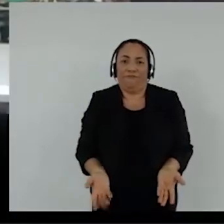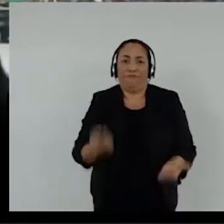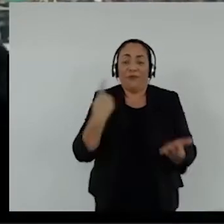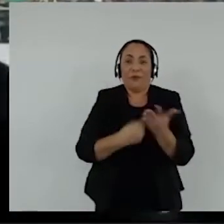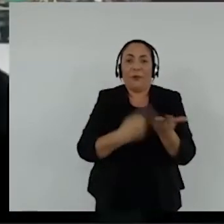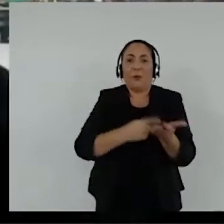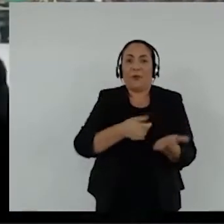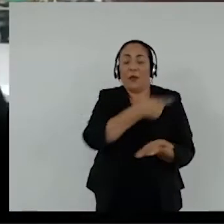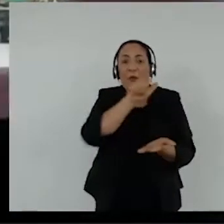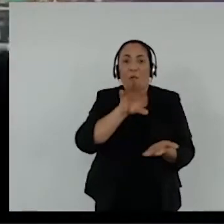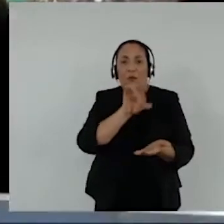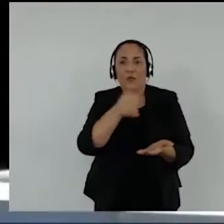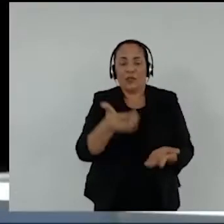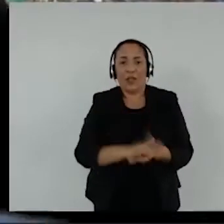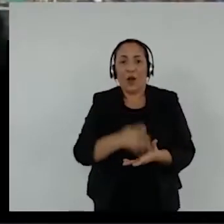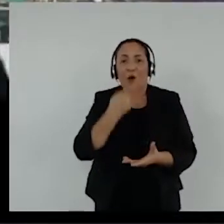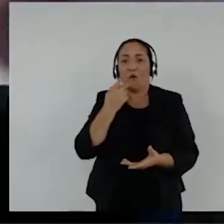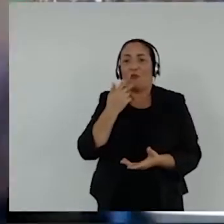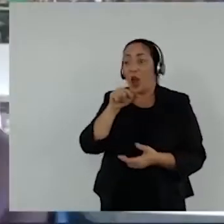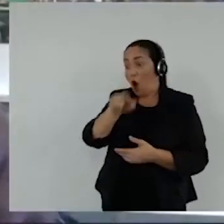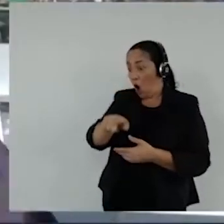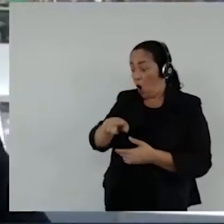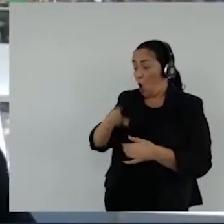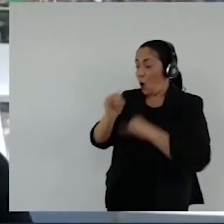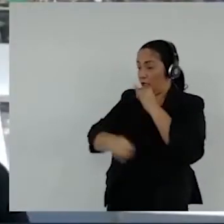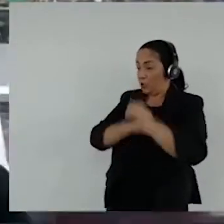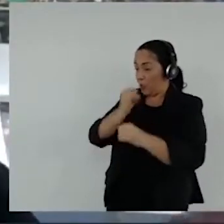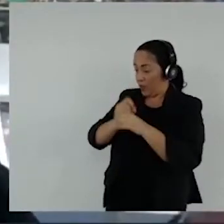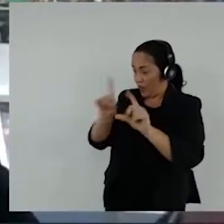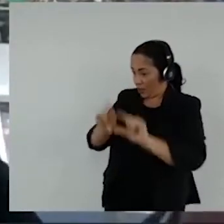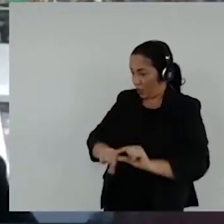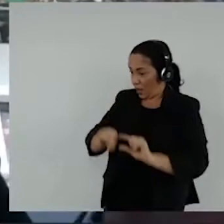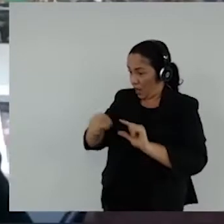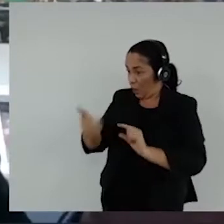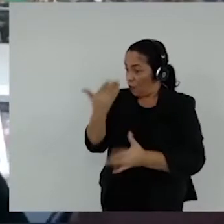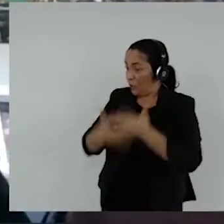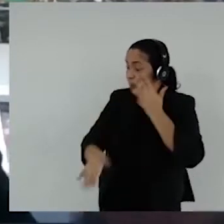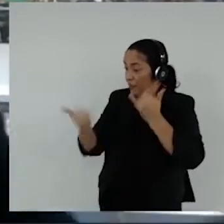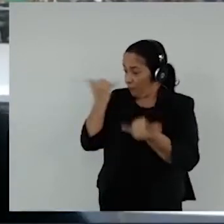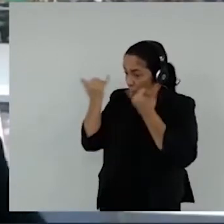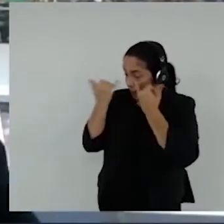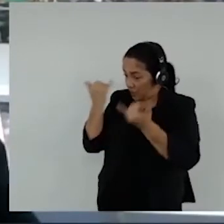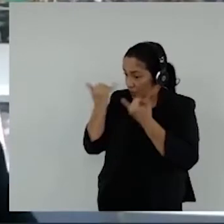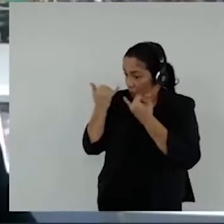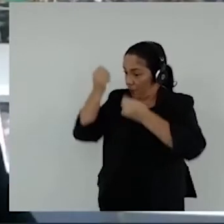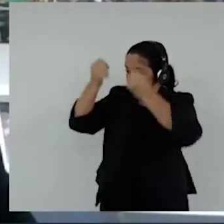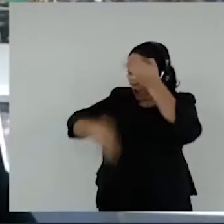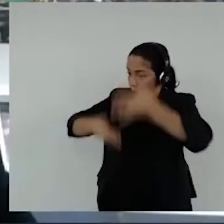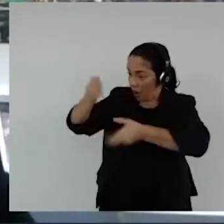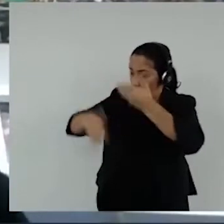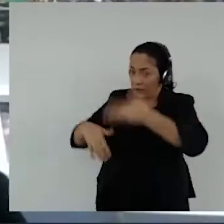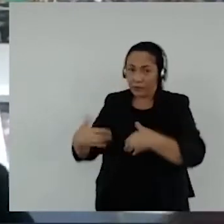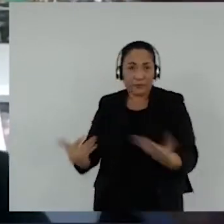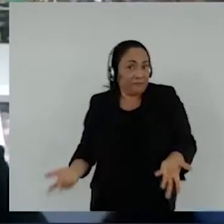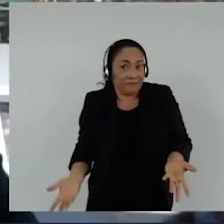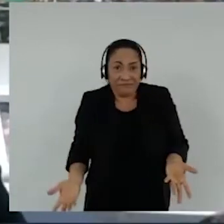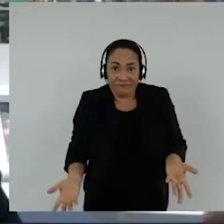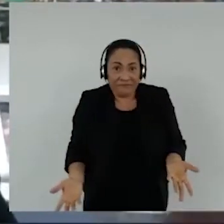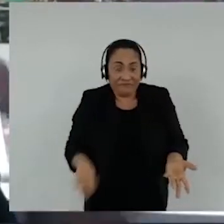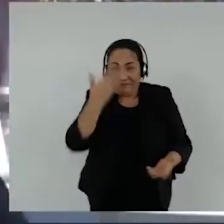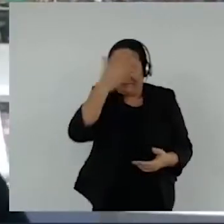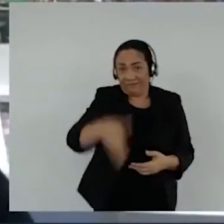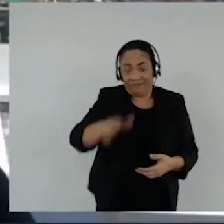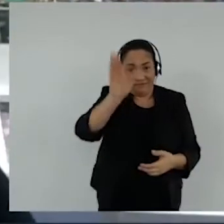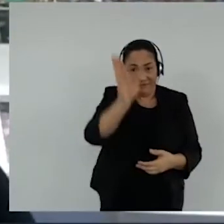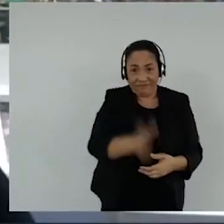tipo assim, quando você teve ausente, o doutor falou isso, a testemunha falou aquilo. Na prática vai ter que anular, o julgamento está